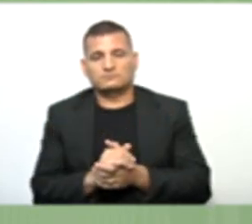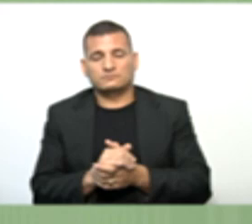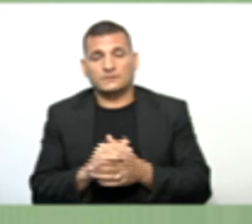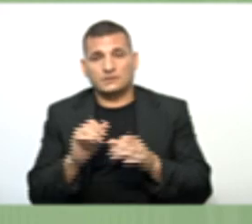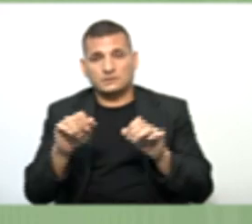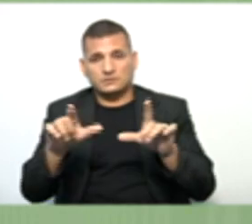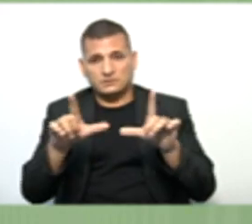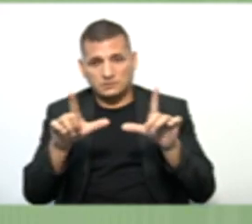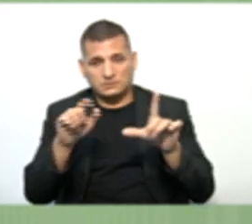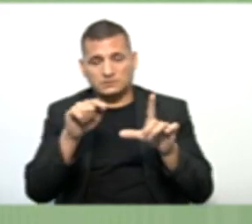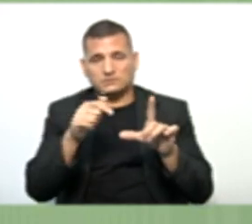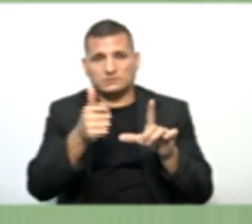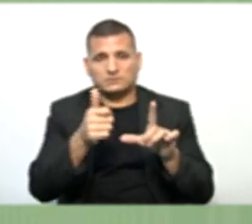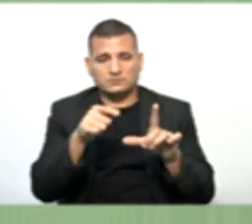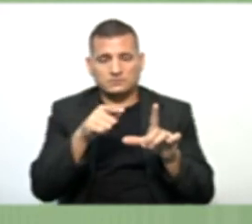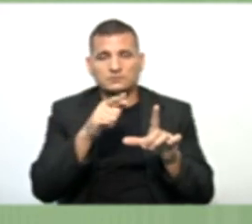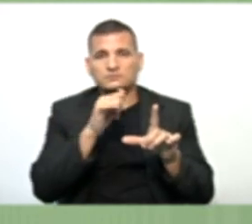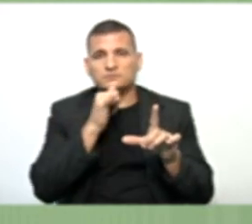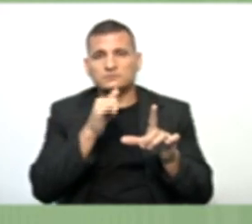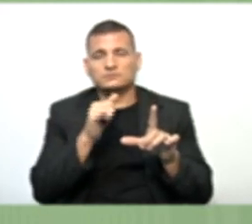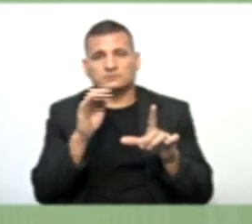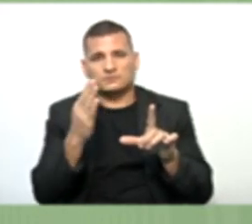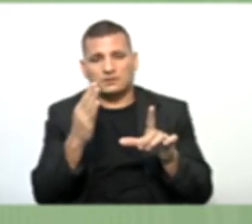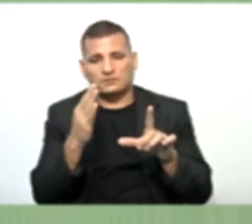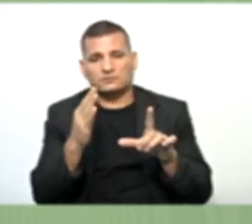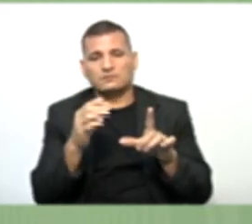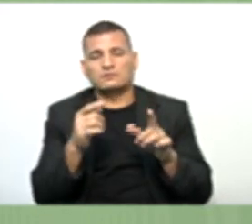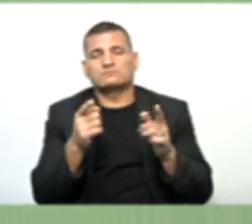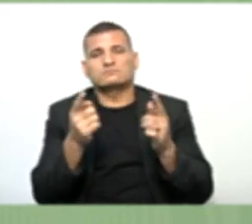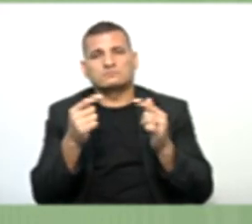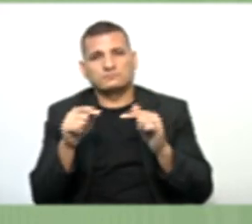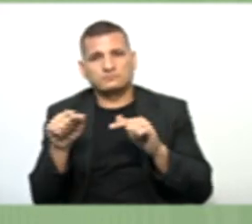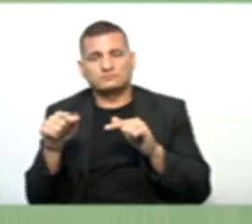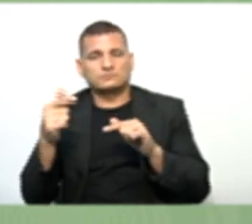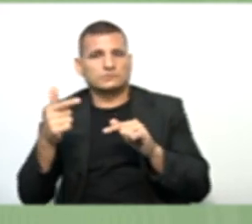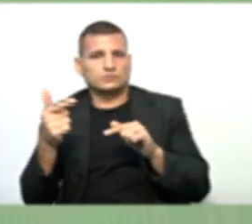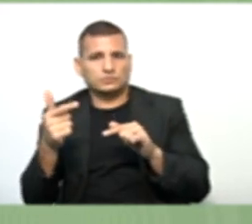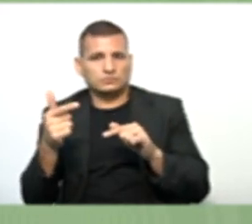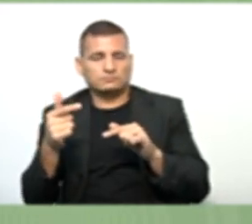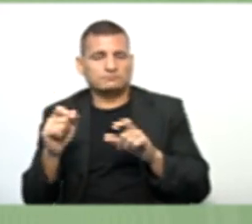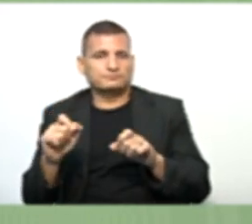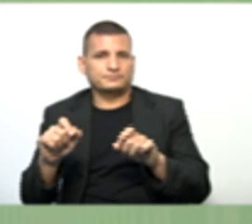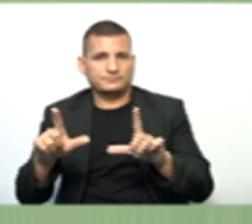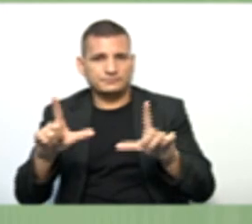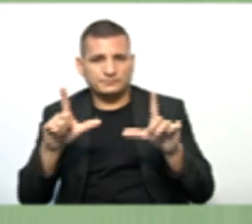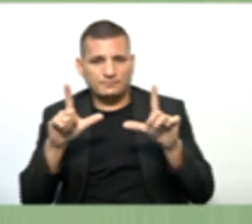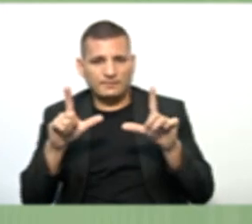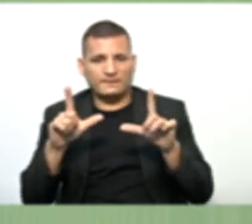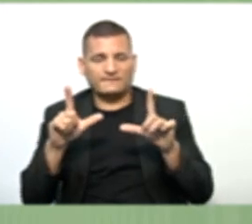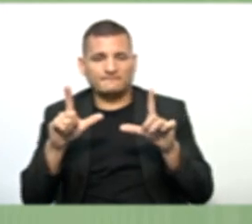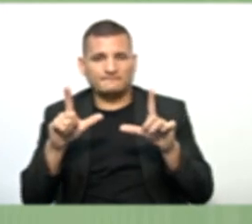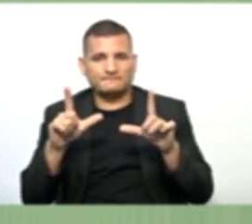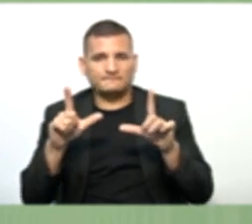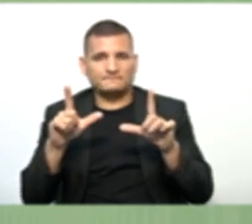verdade false, o comando 2 é executado e o programa segue adiante.